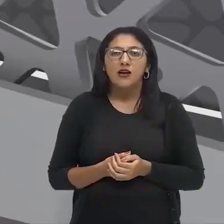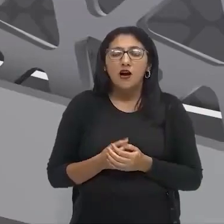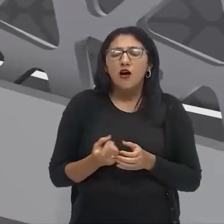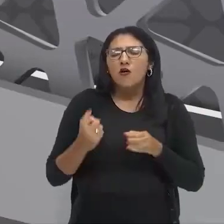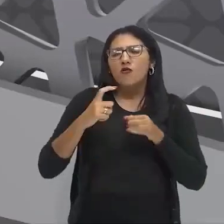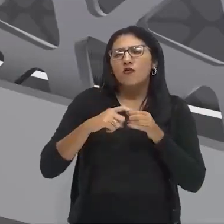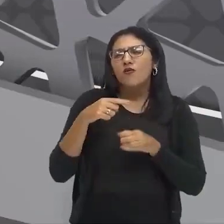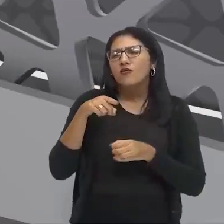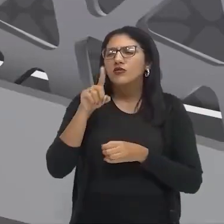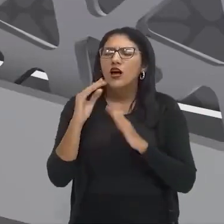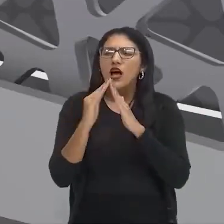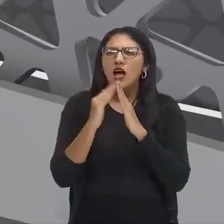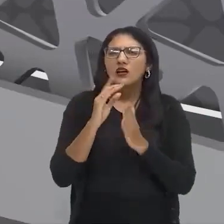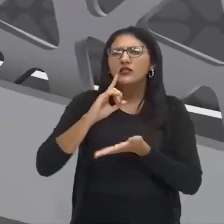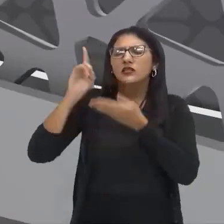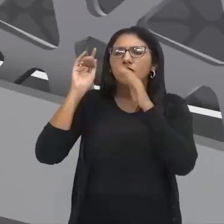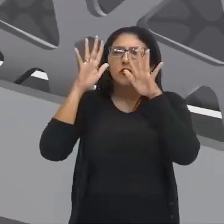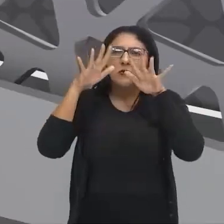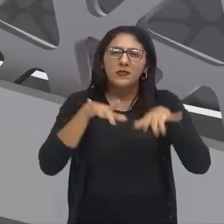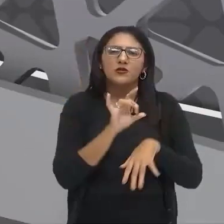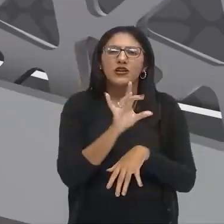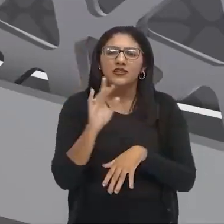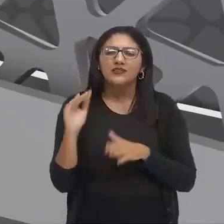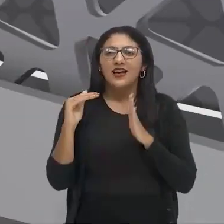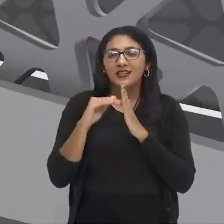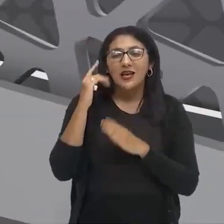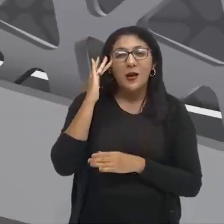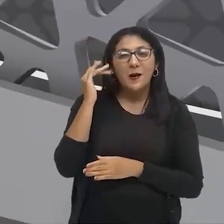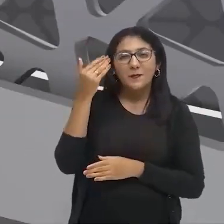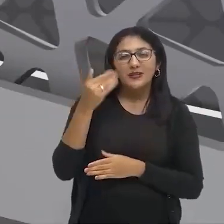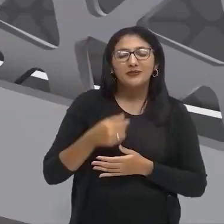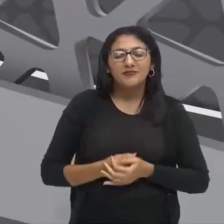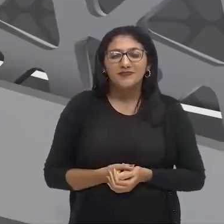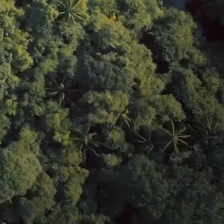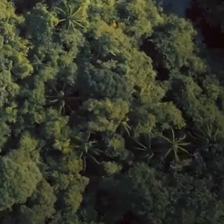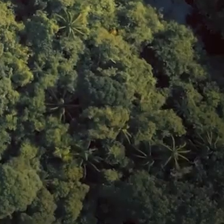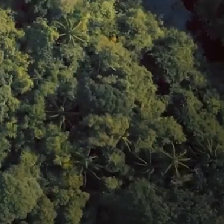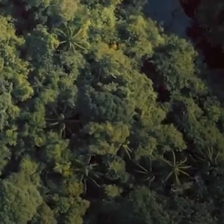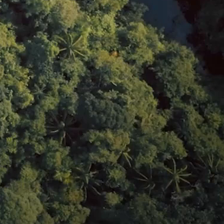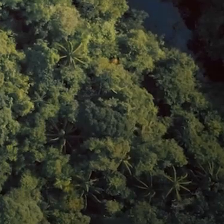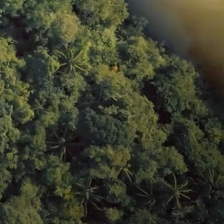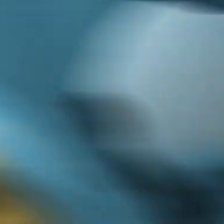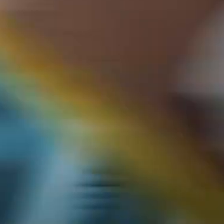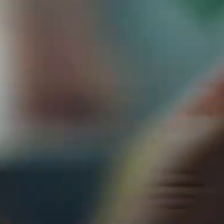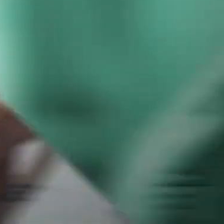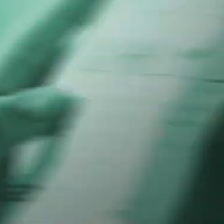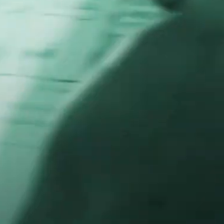residências com toda a segurança e proteção divina e até amanhã.